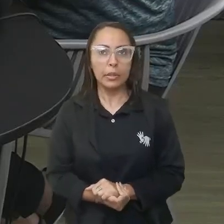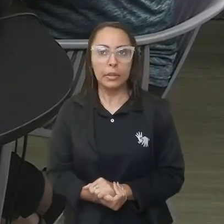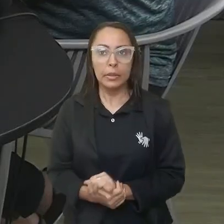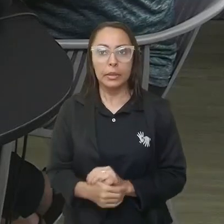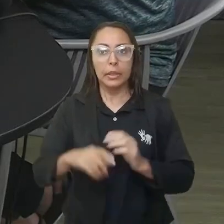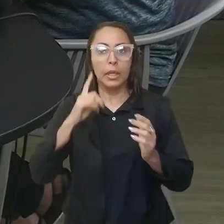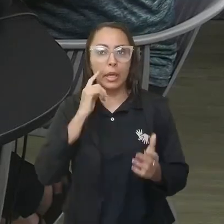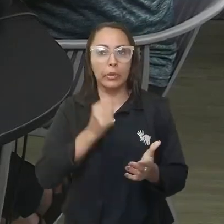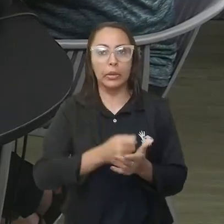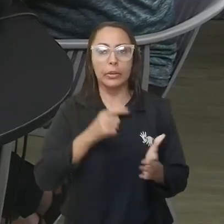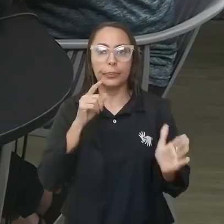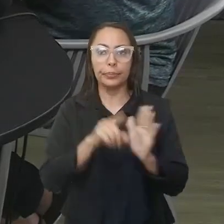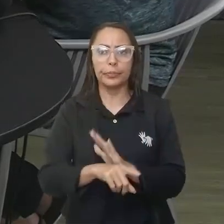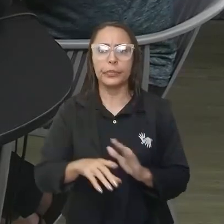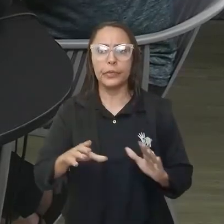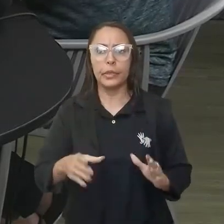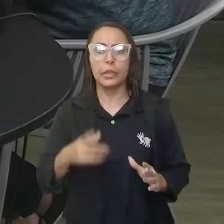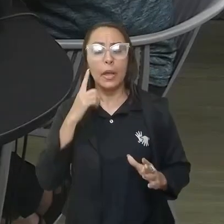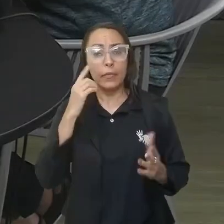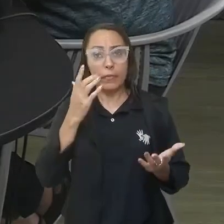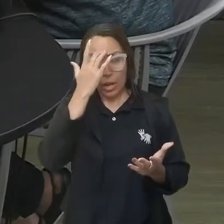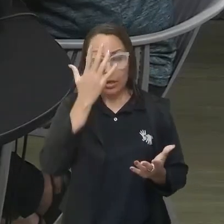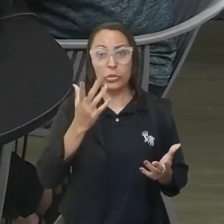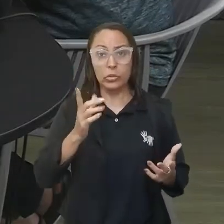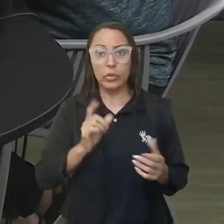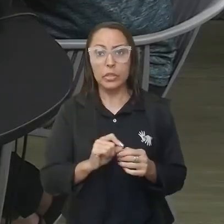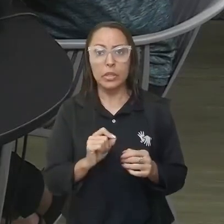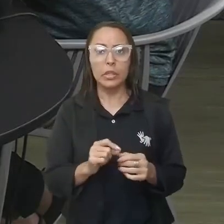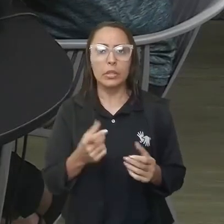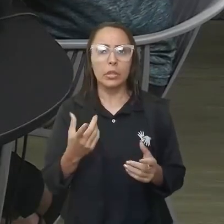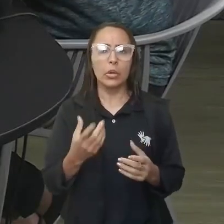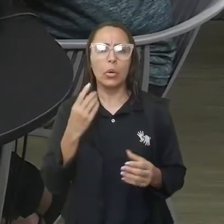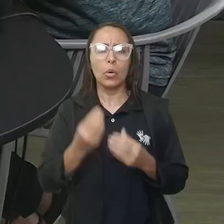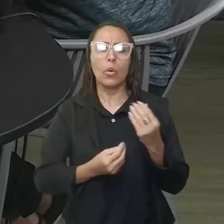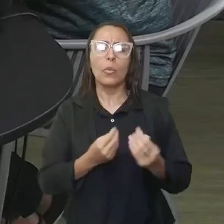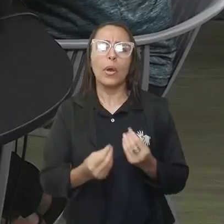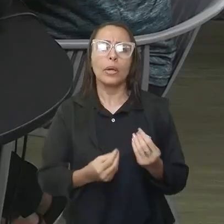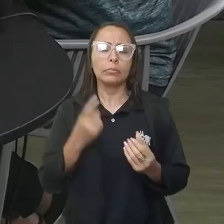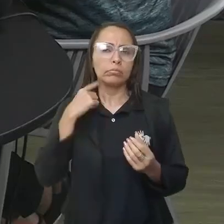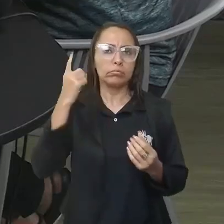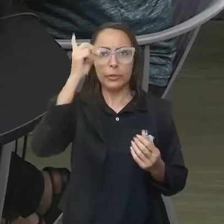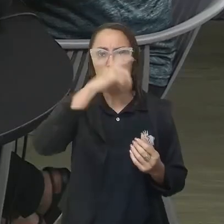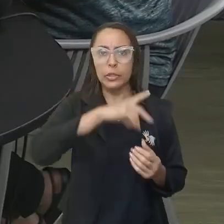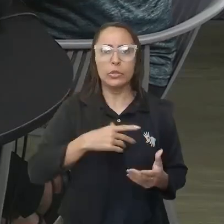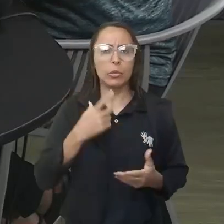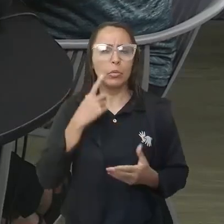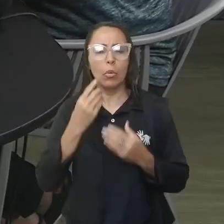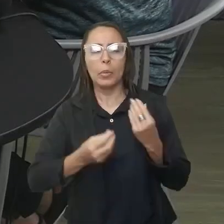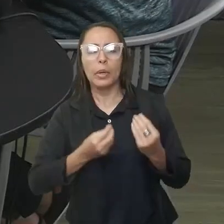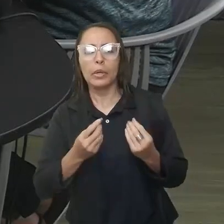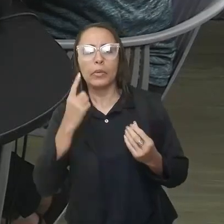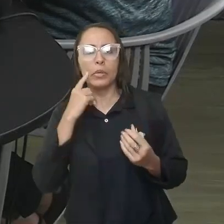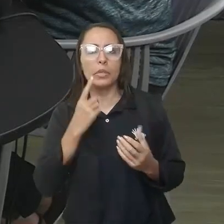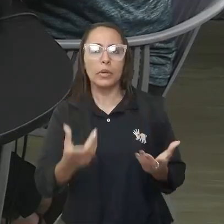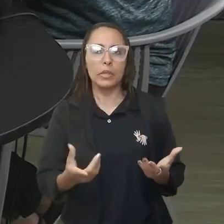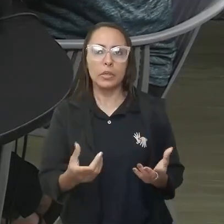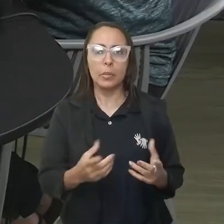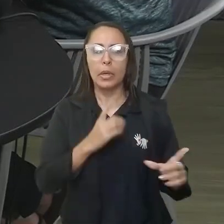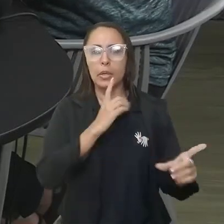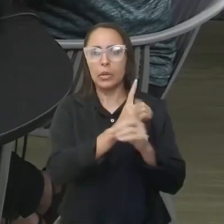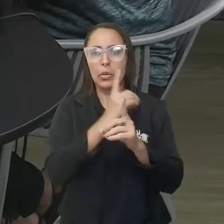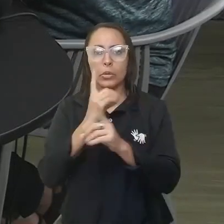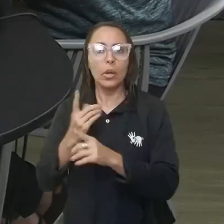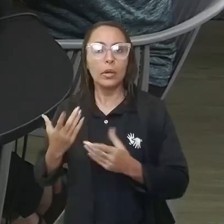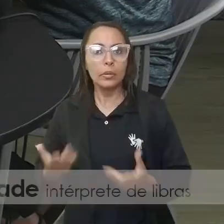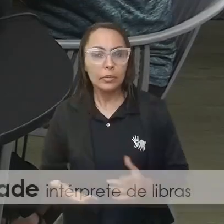insisto na pergunta, se é fácil fazer isso, como é difícil fazer, né? Como é que vocês fazem para quando vocês encontram uma barreira dessa?